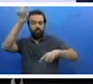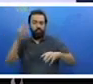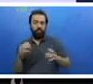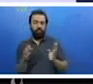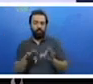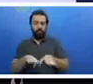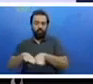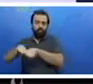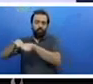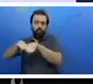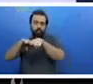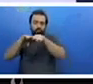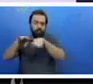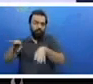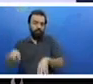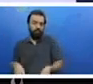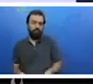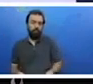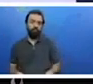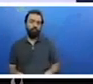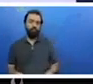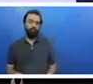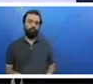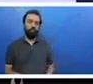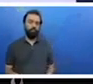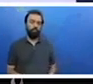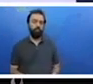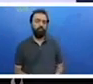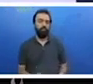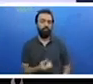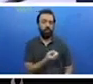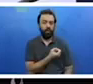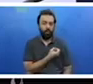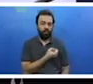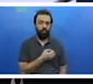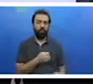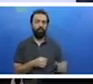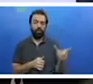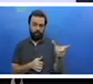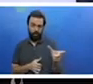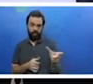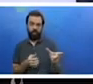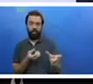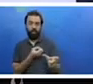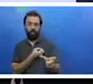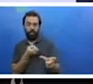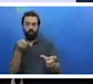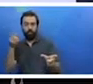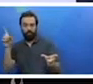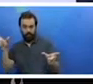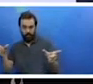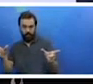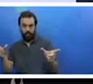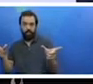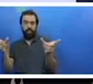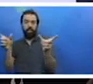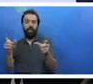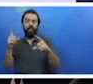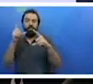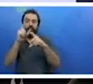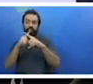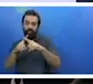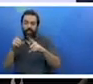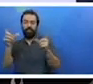quando o produto entre os valores das duas grandezas é constante. Produto, resultado